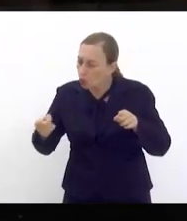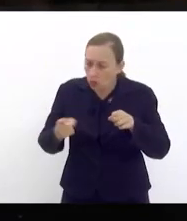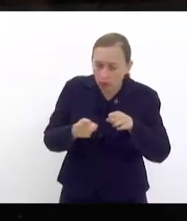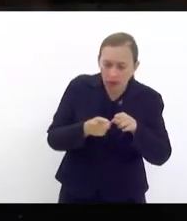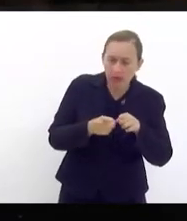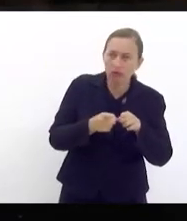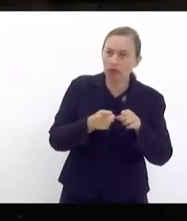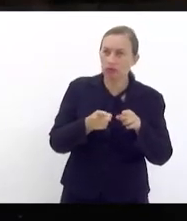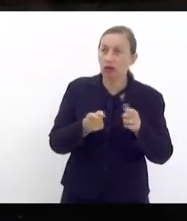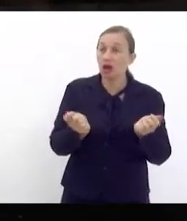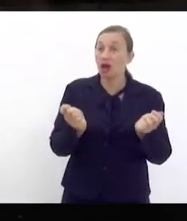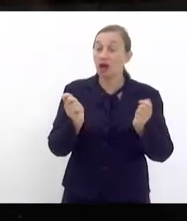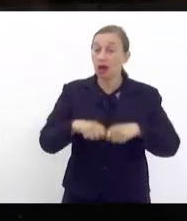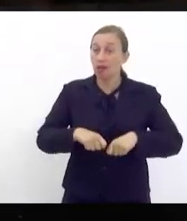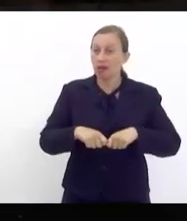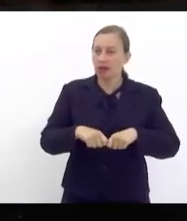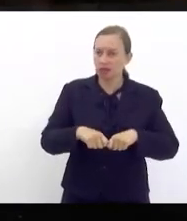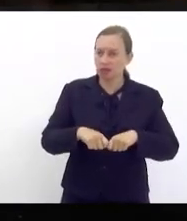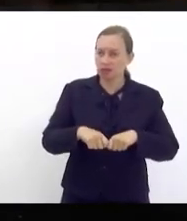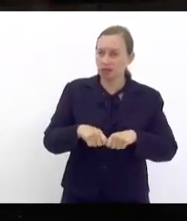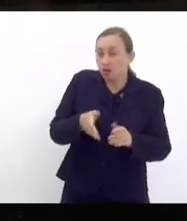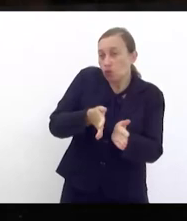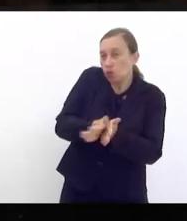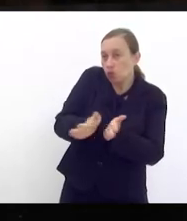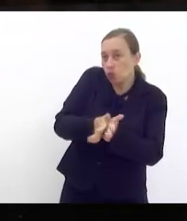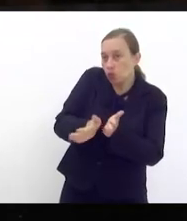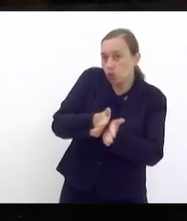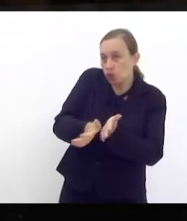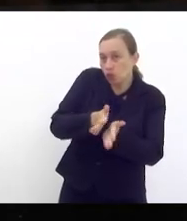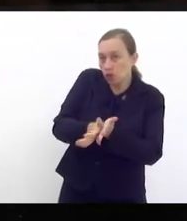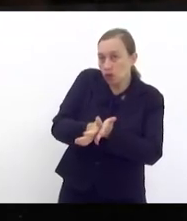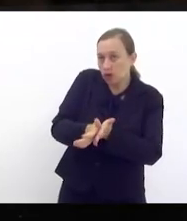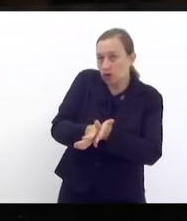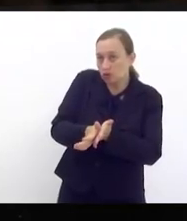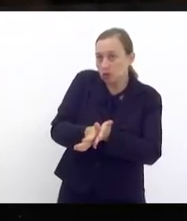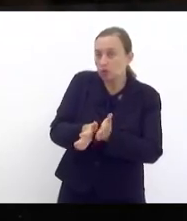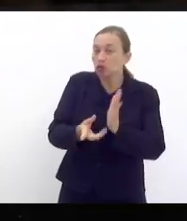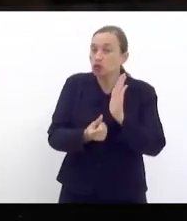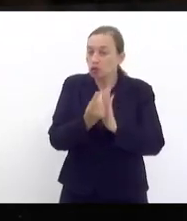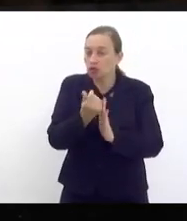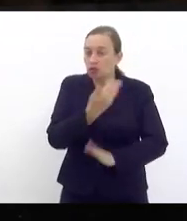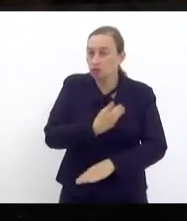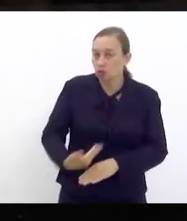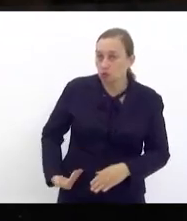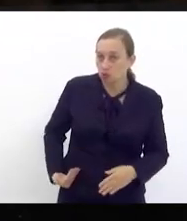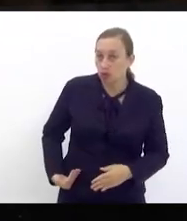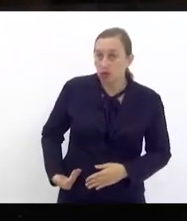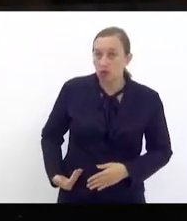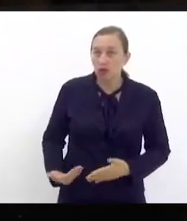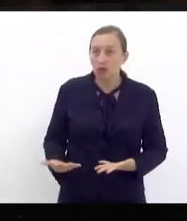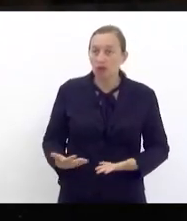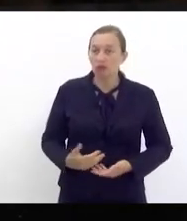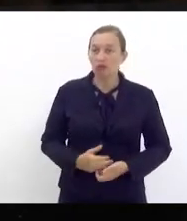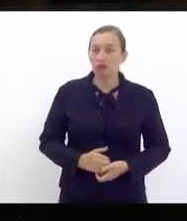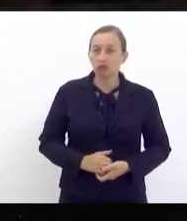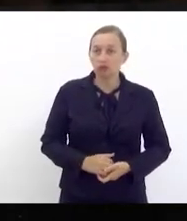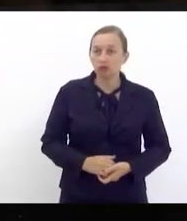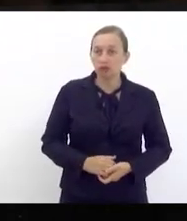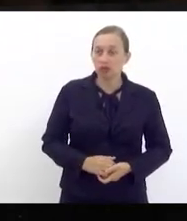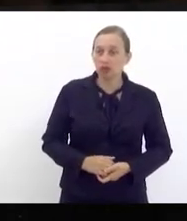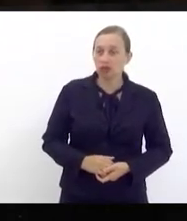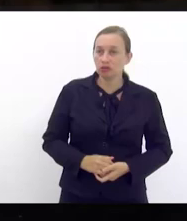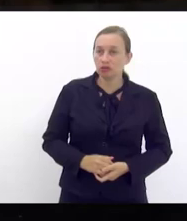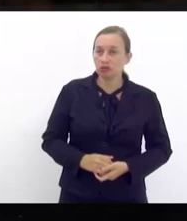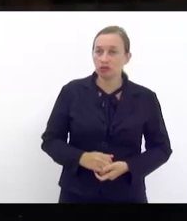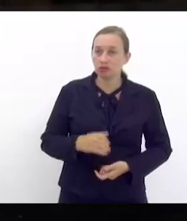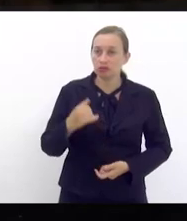nossa capacidade de dispersar despesa através do orçamento público. Isso é basilar para a